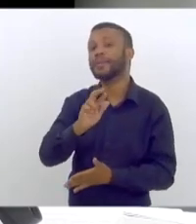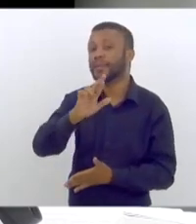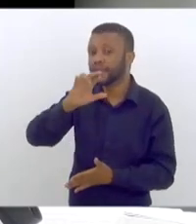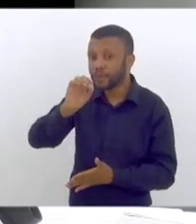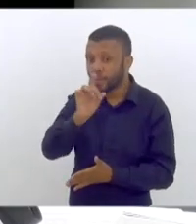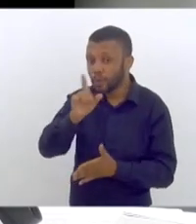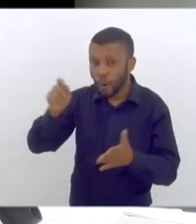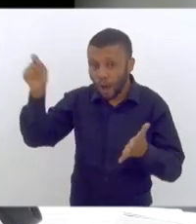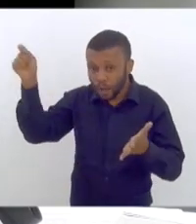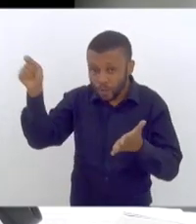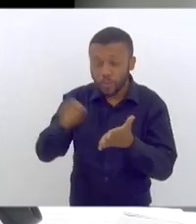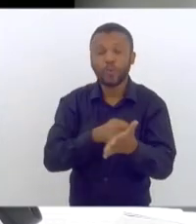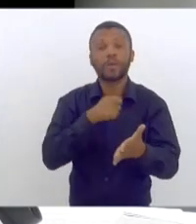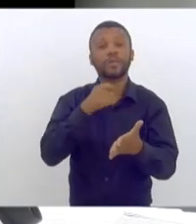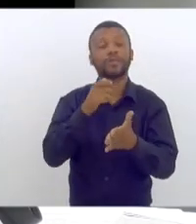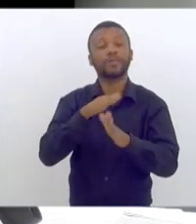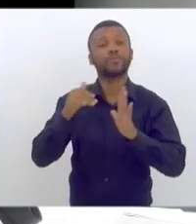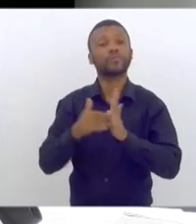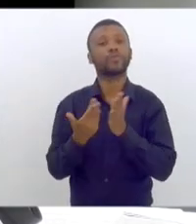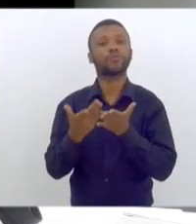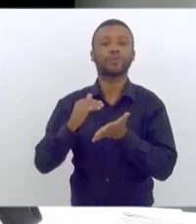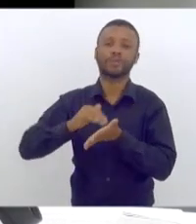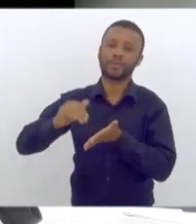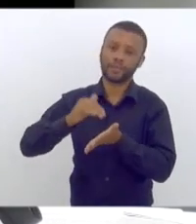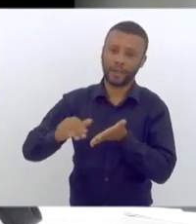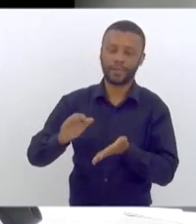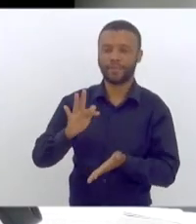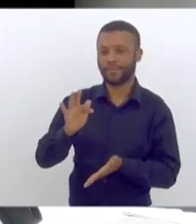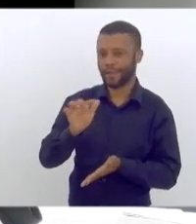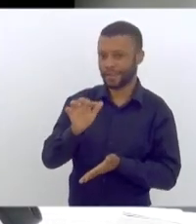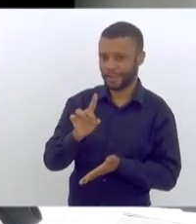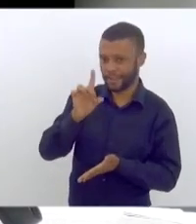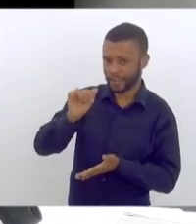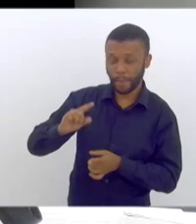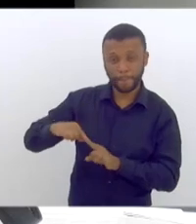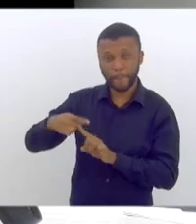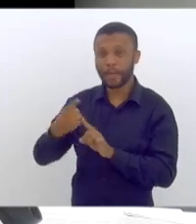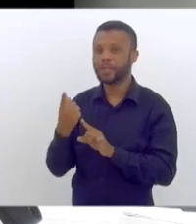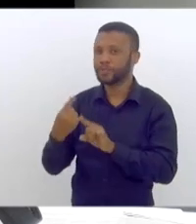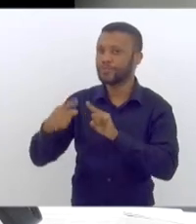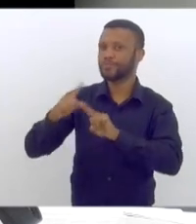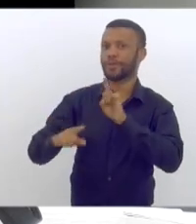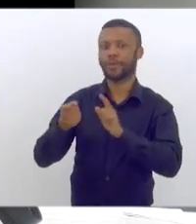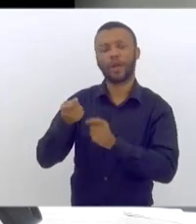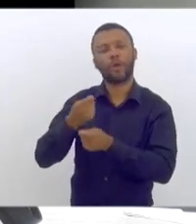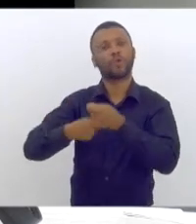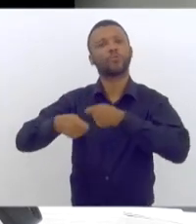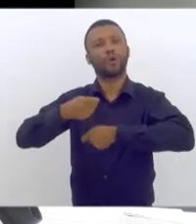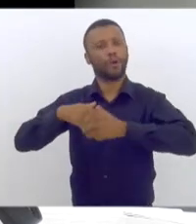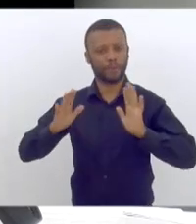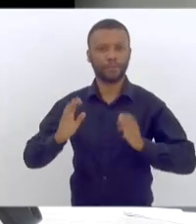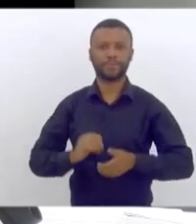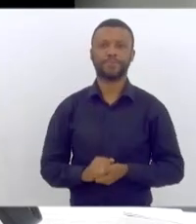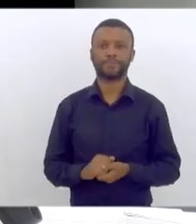dos dois secretários fazendo e desenvolvimento econômico então é esse é o limite superior para esse rito simplificado